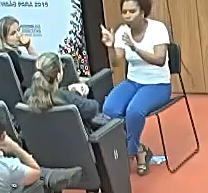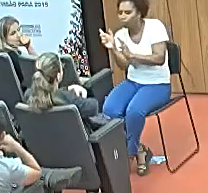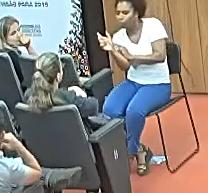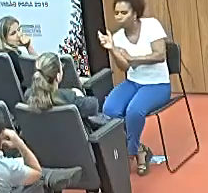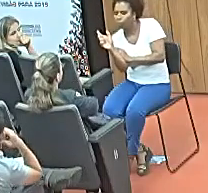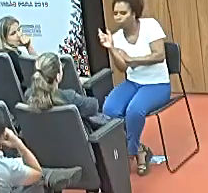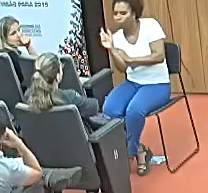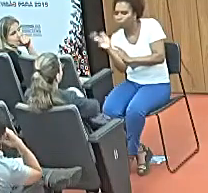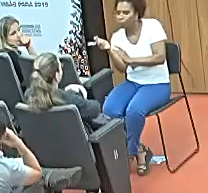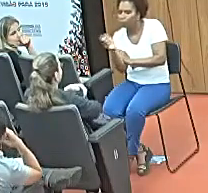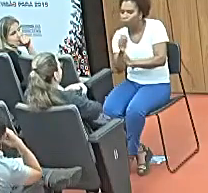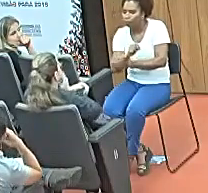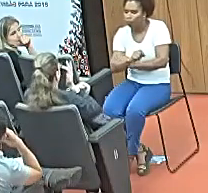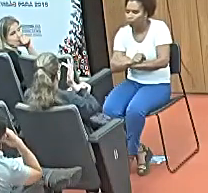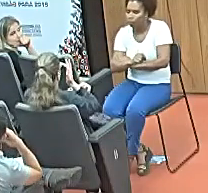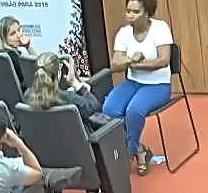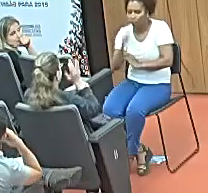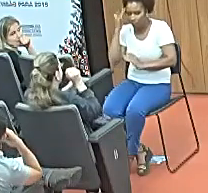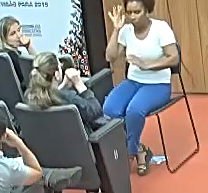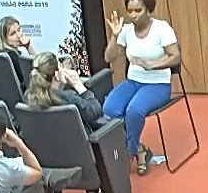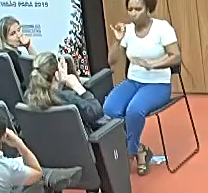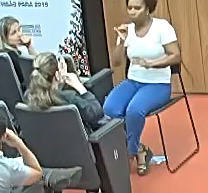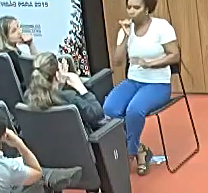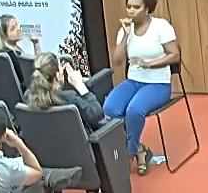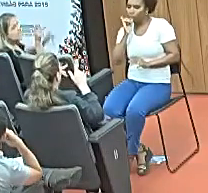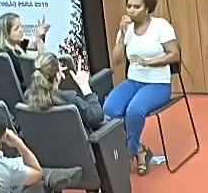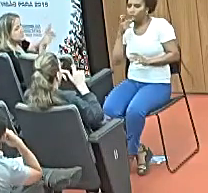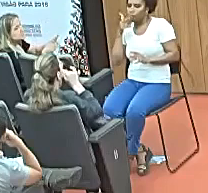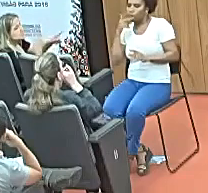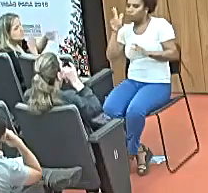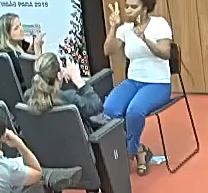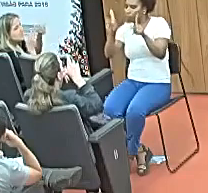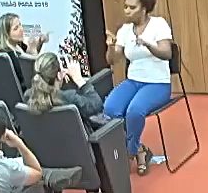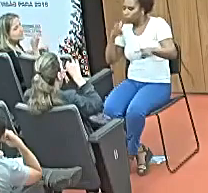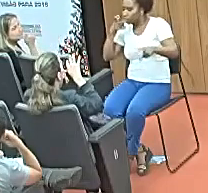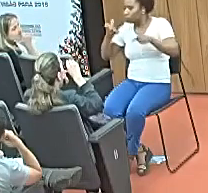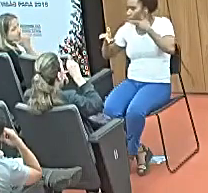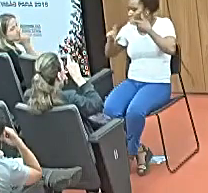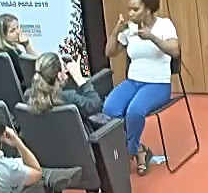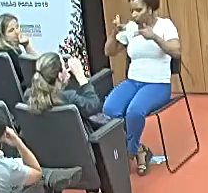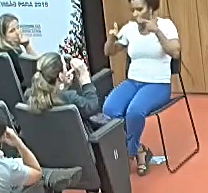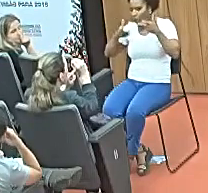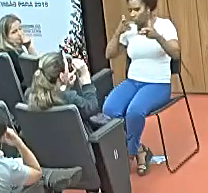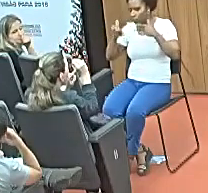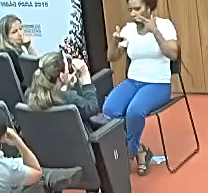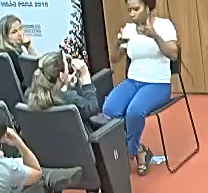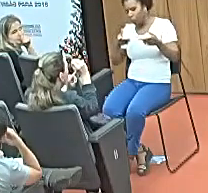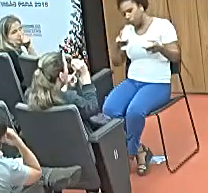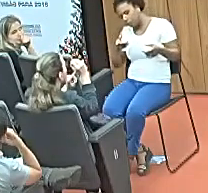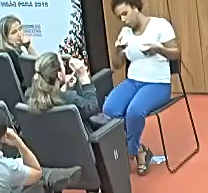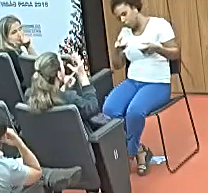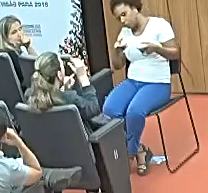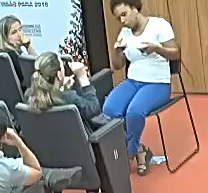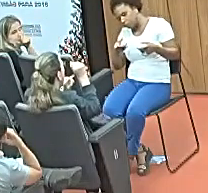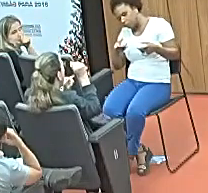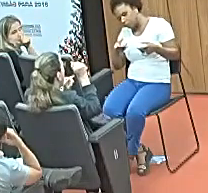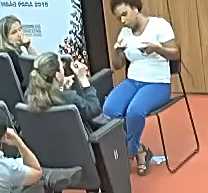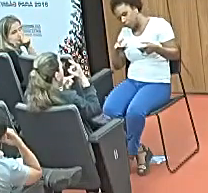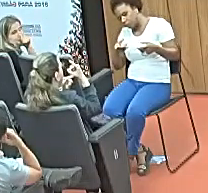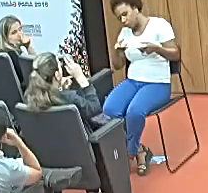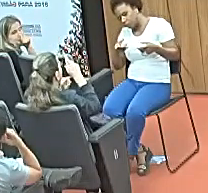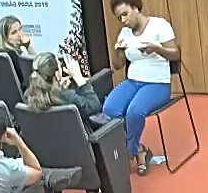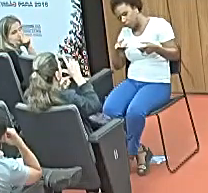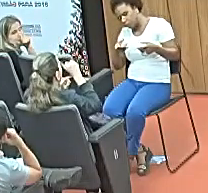sugeridas pelo grupo foram fortalecer o programa casa lá com a ampliação de meta financeira da ação